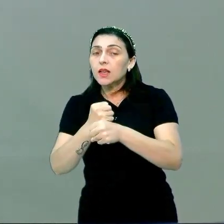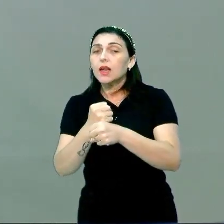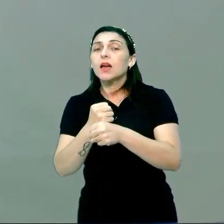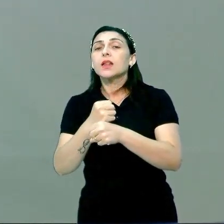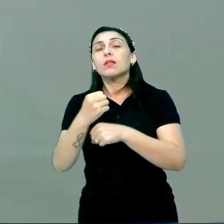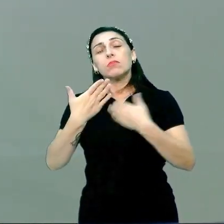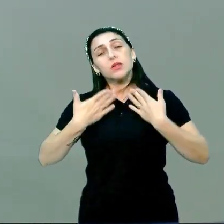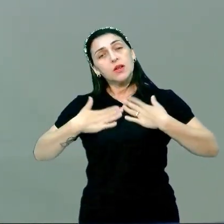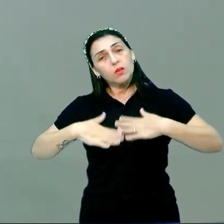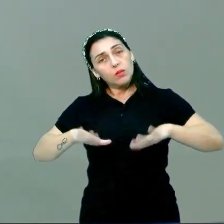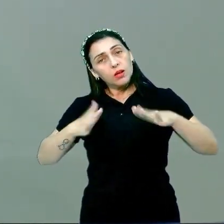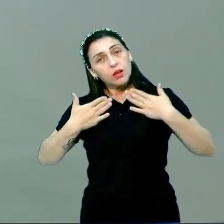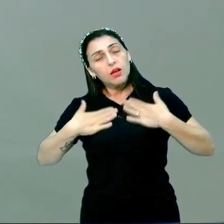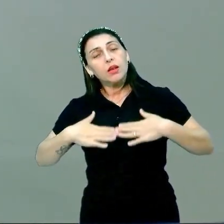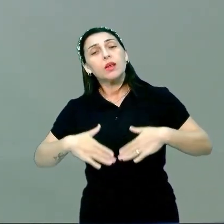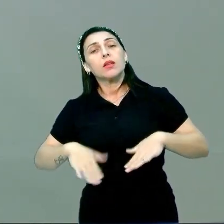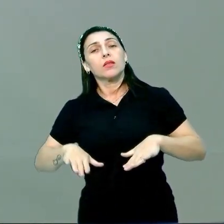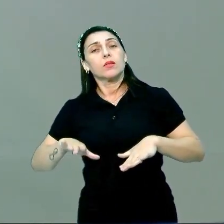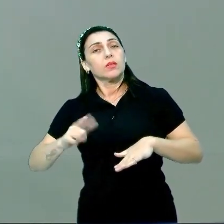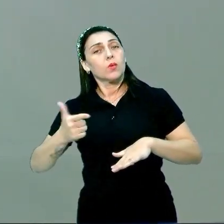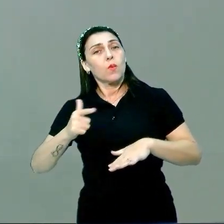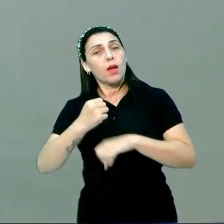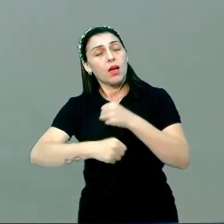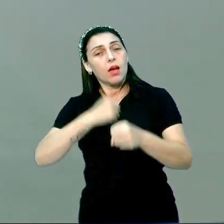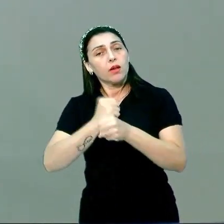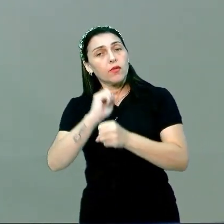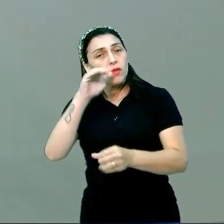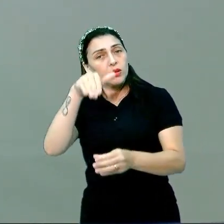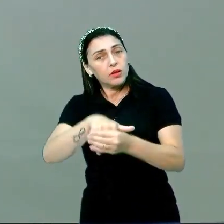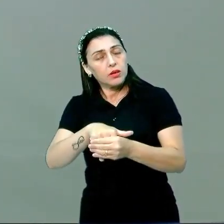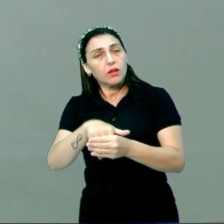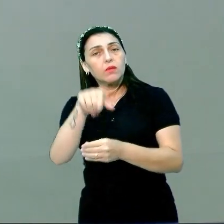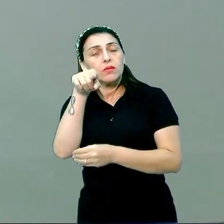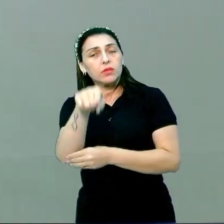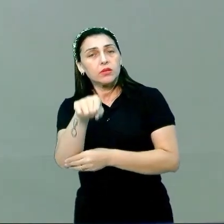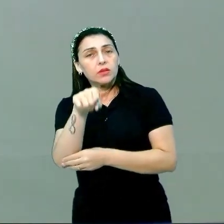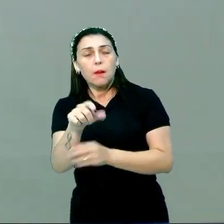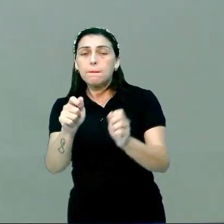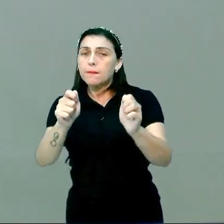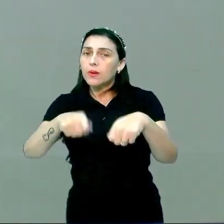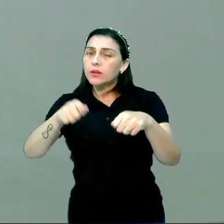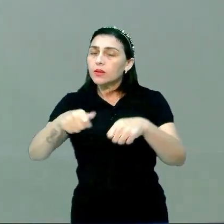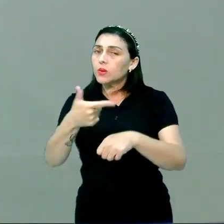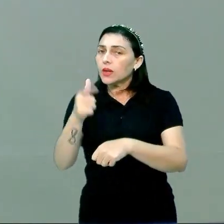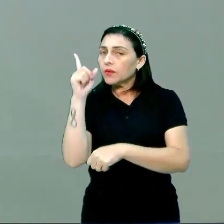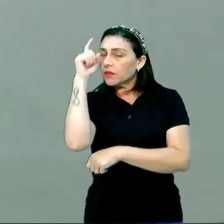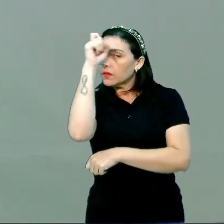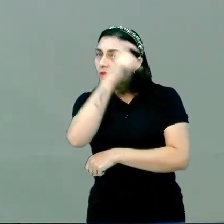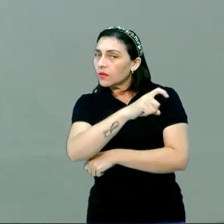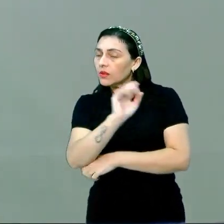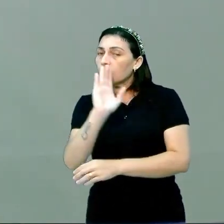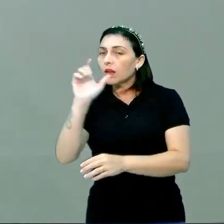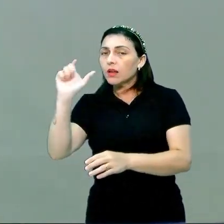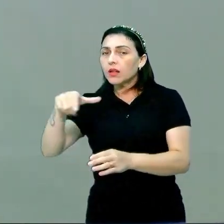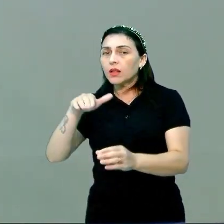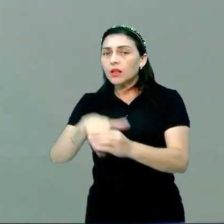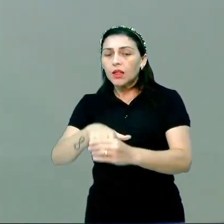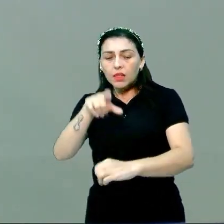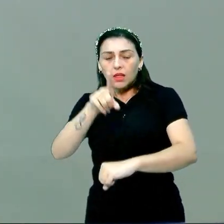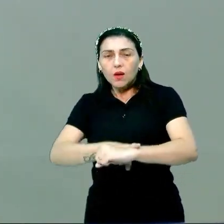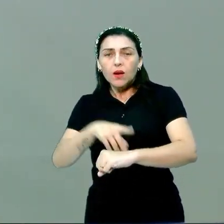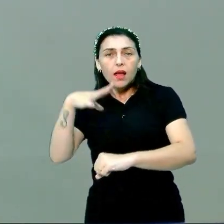é um ano mais tranquilo para isso. Não é ano de eleição. Então você possivelmente não vai ter dificuldade para tirar um título, é na